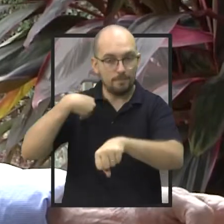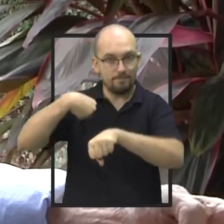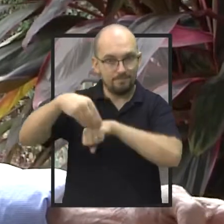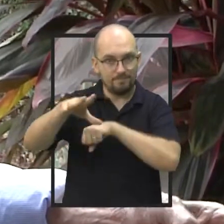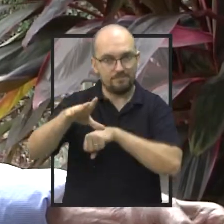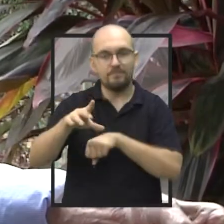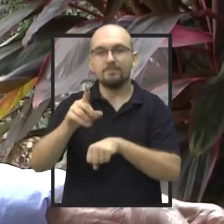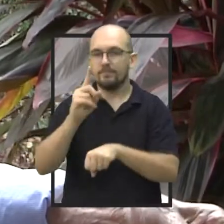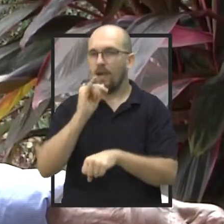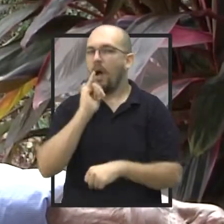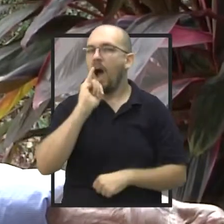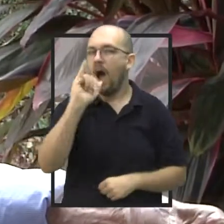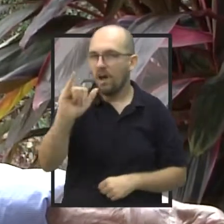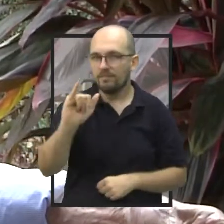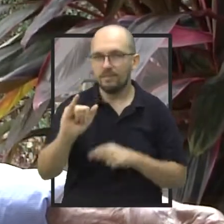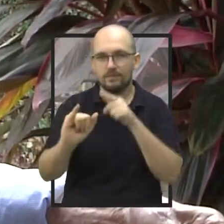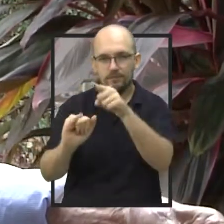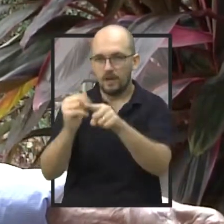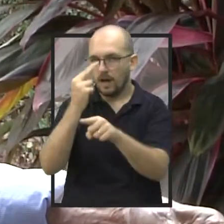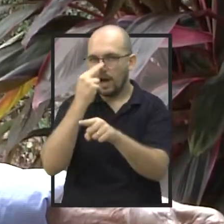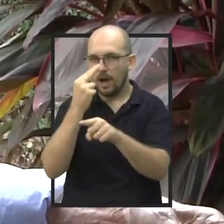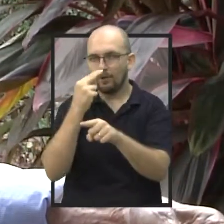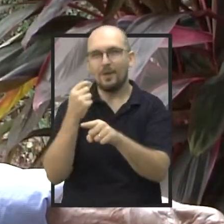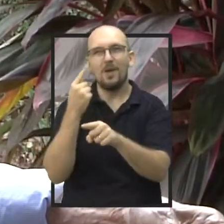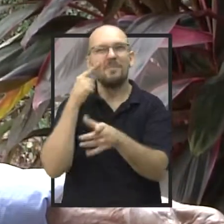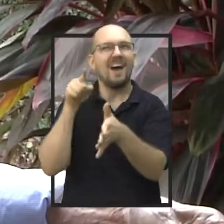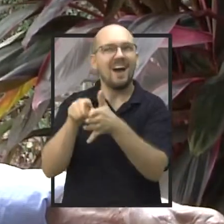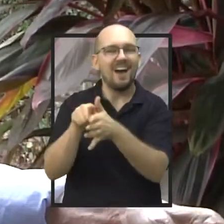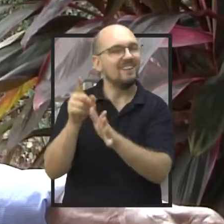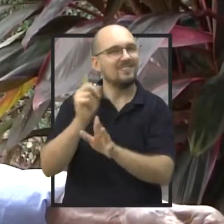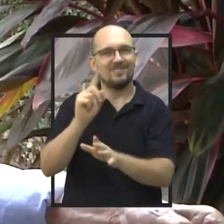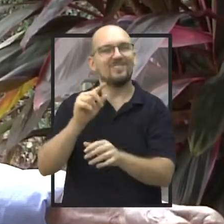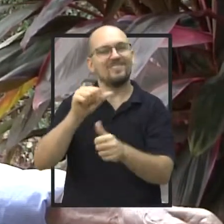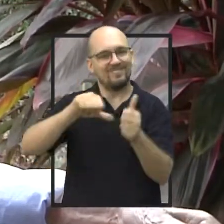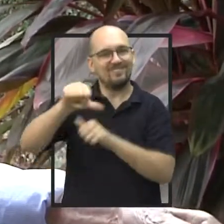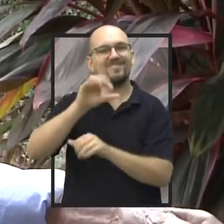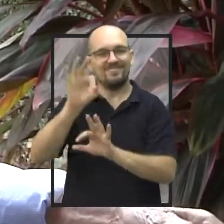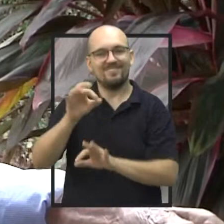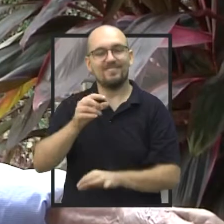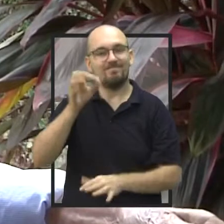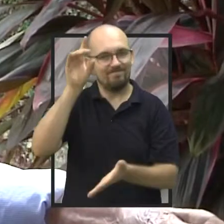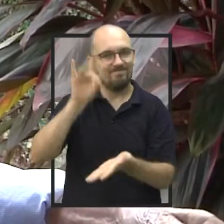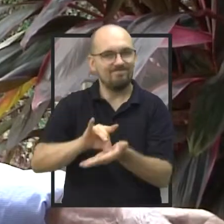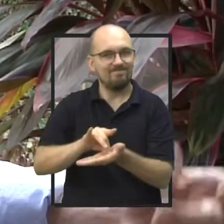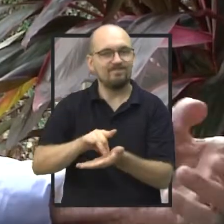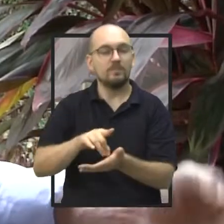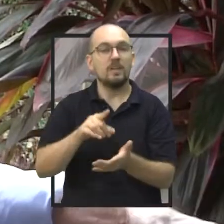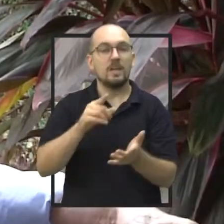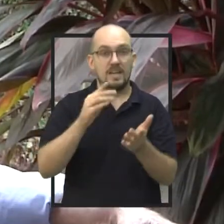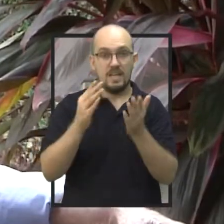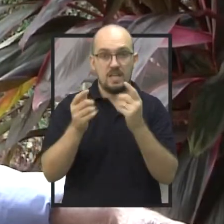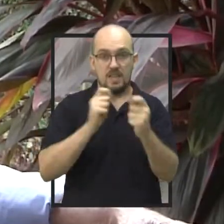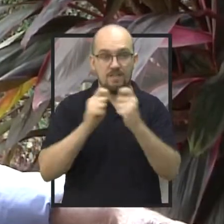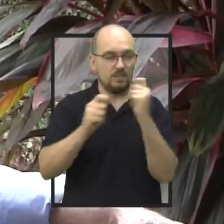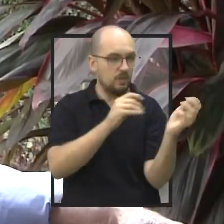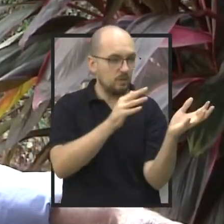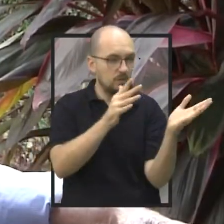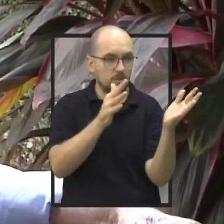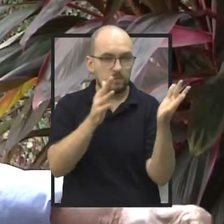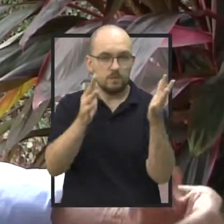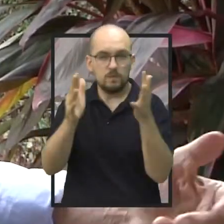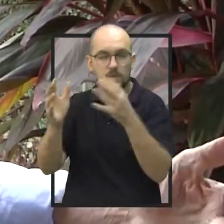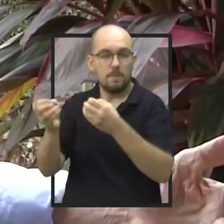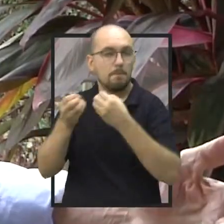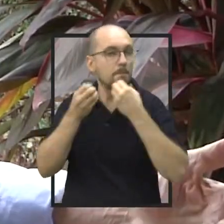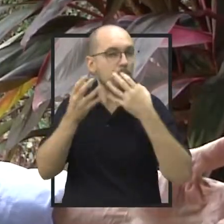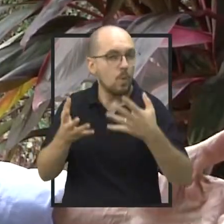Aliás, eu vou lhe fazer uma afirmação. Eu ia fazer a pergunta, agora eu vou fazer a afirmação. Pode ter certeza